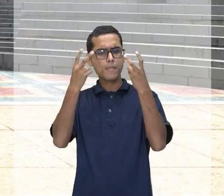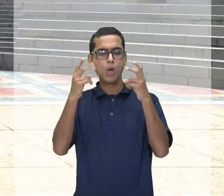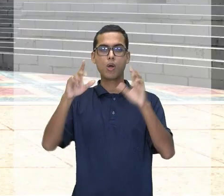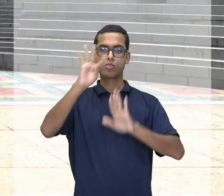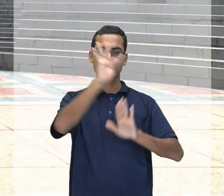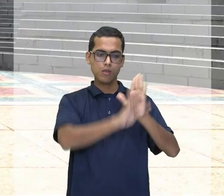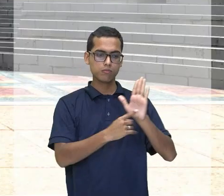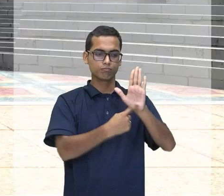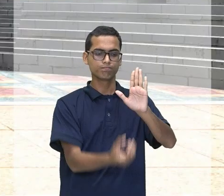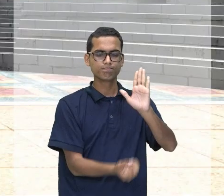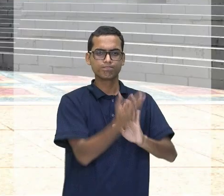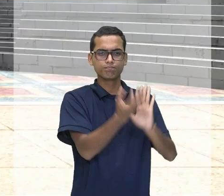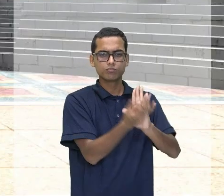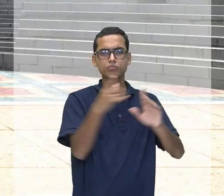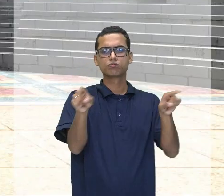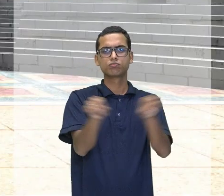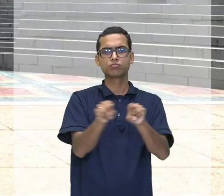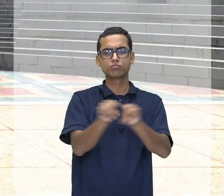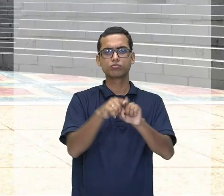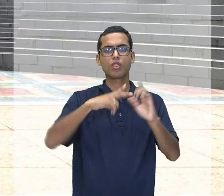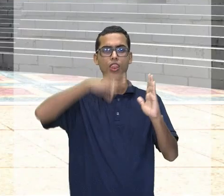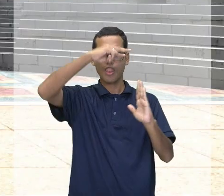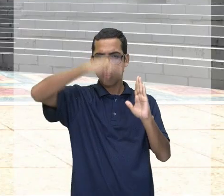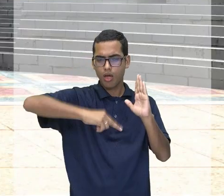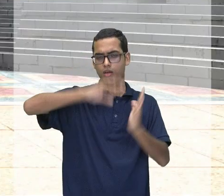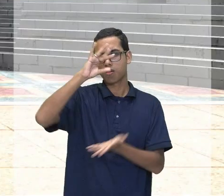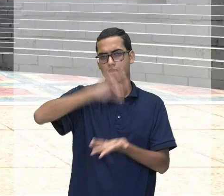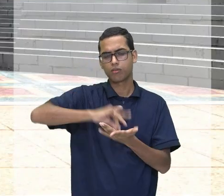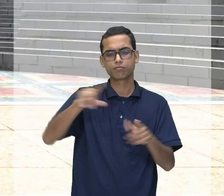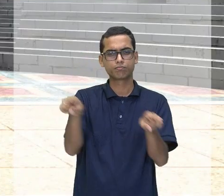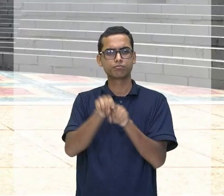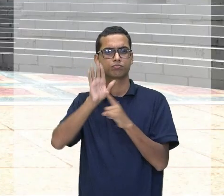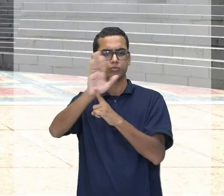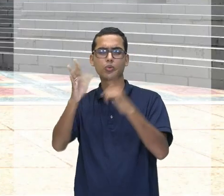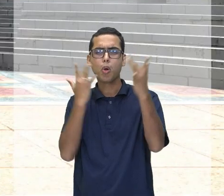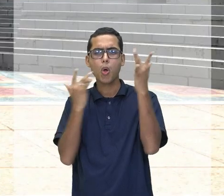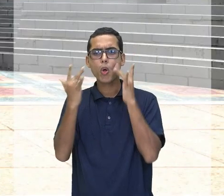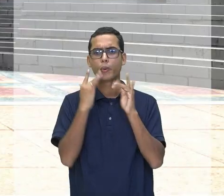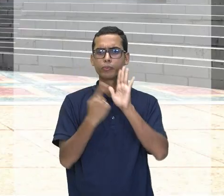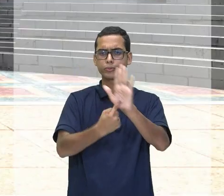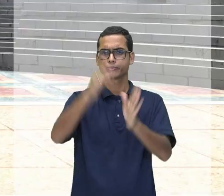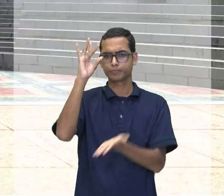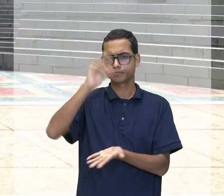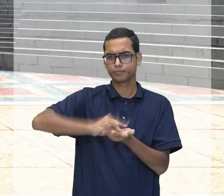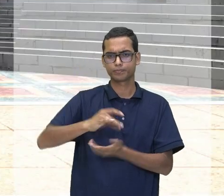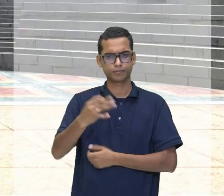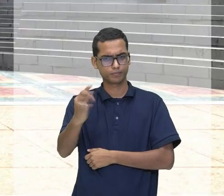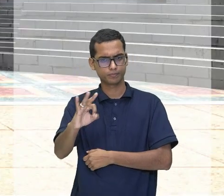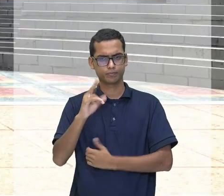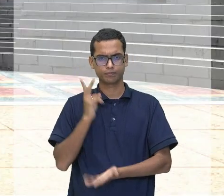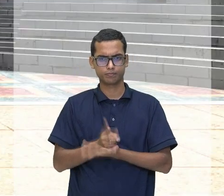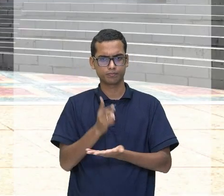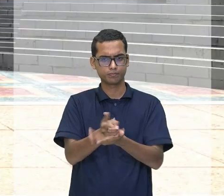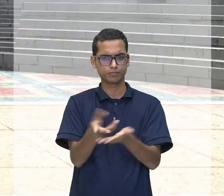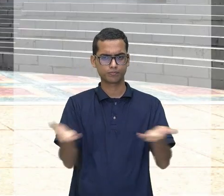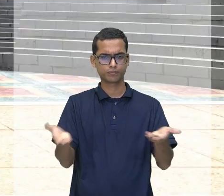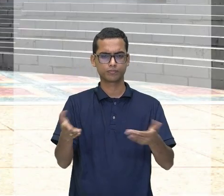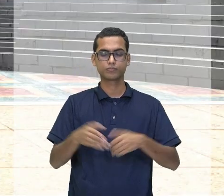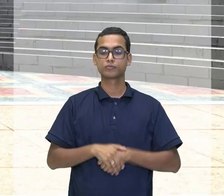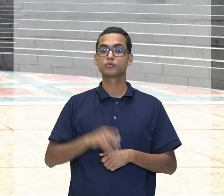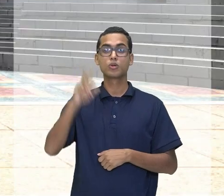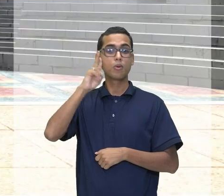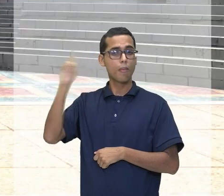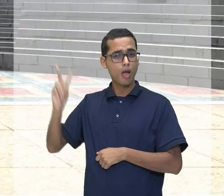texto produzido, um texto lido e um texto encenado. Continuando, a história, né? Um pouquinho